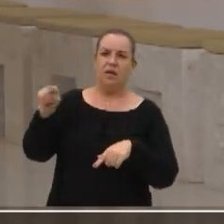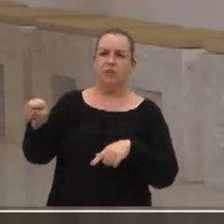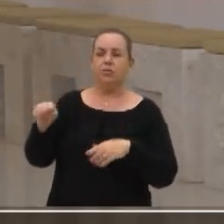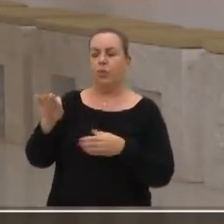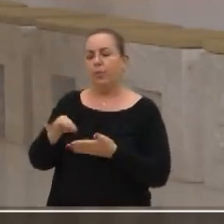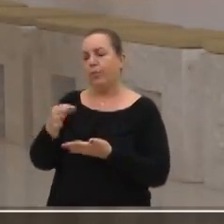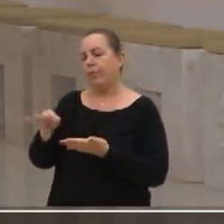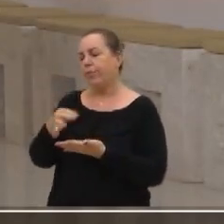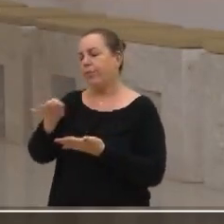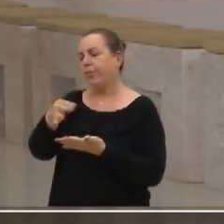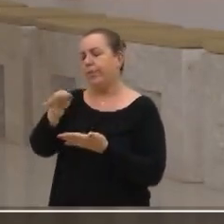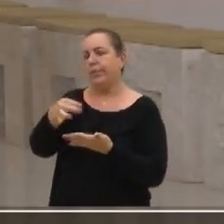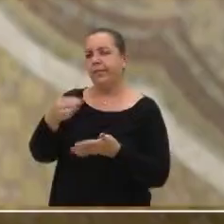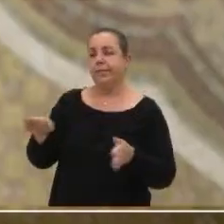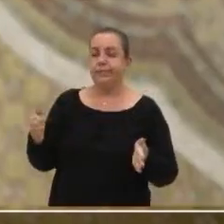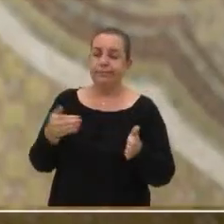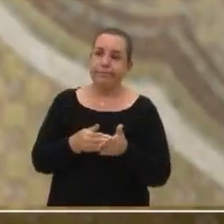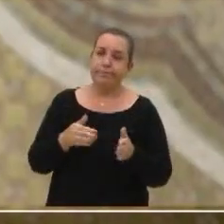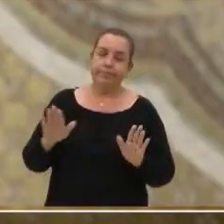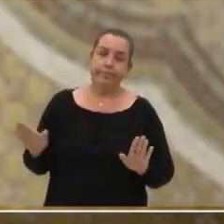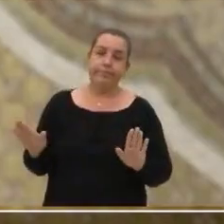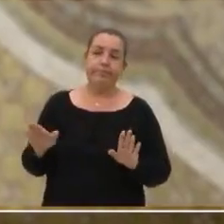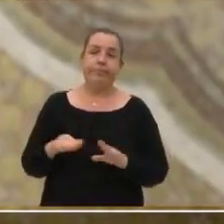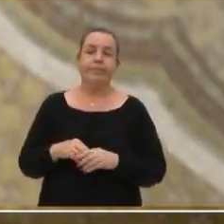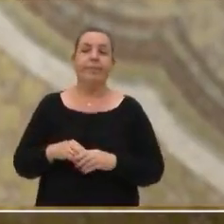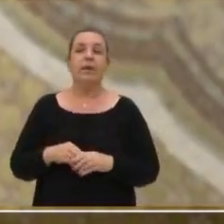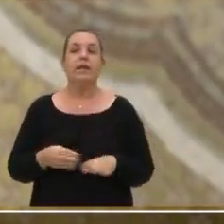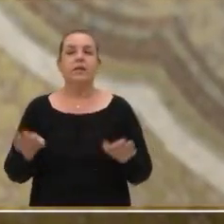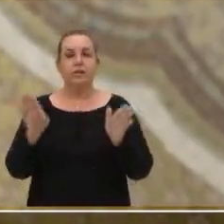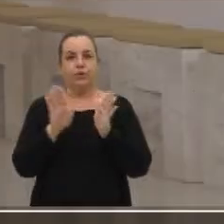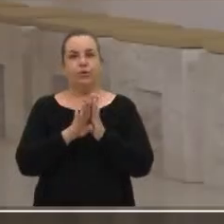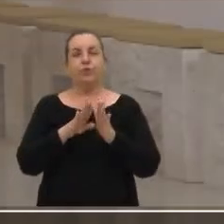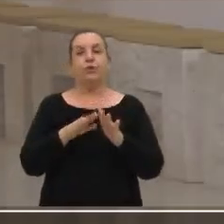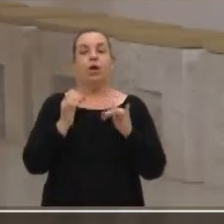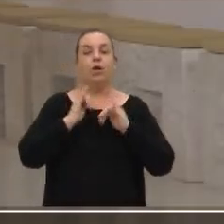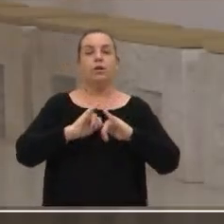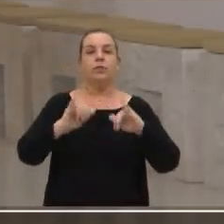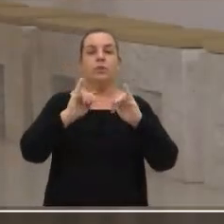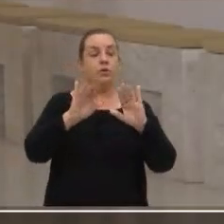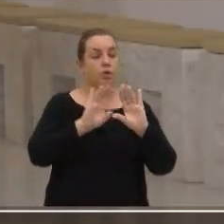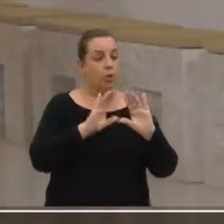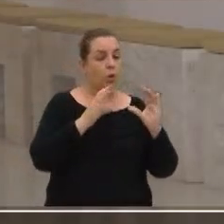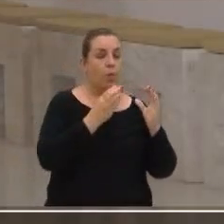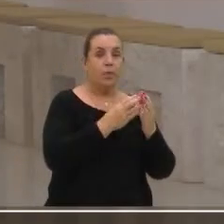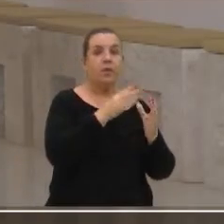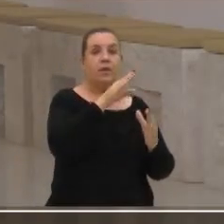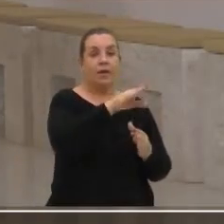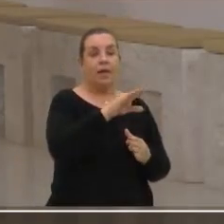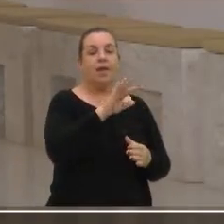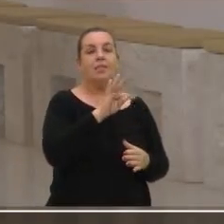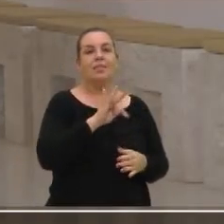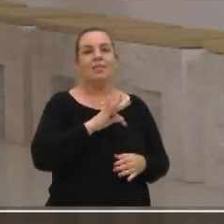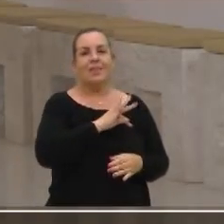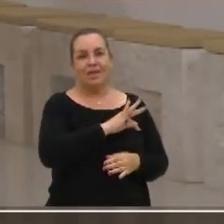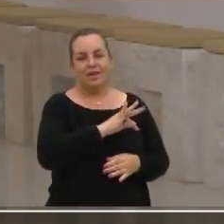tecelão. Até que chega a notícia da comunidade de Tessalônica.